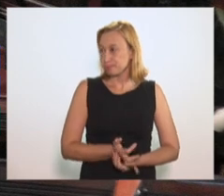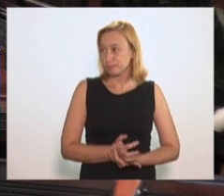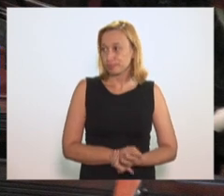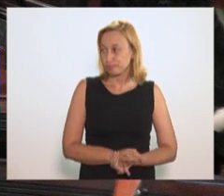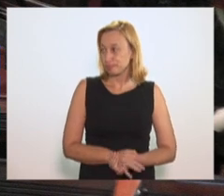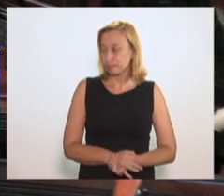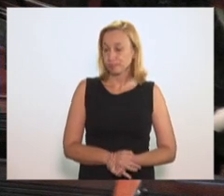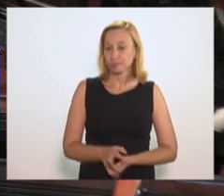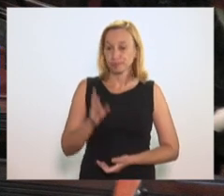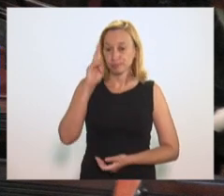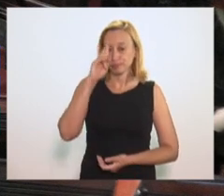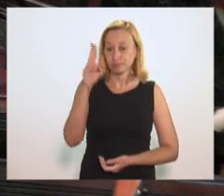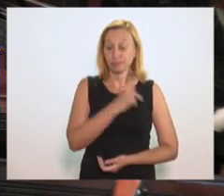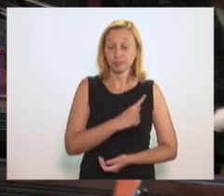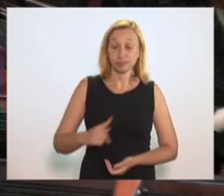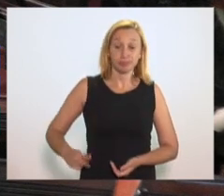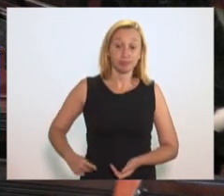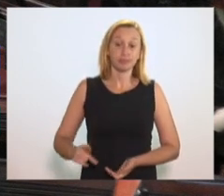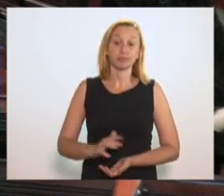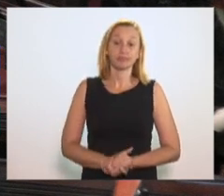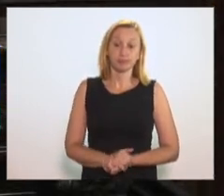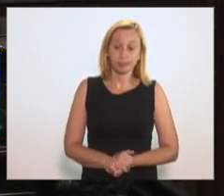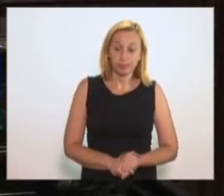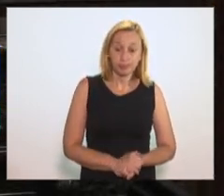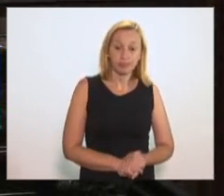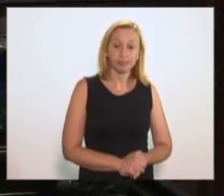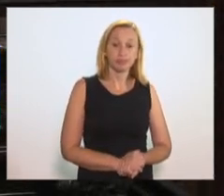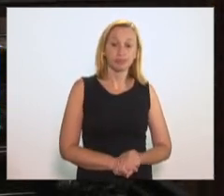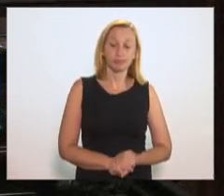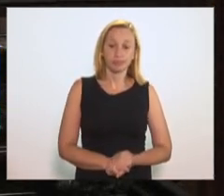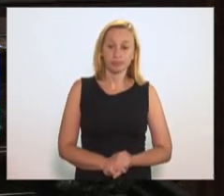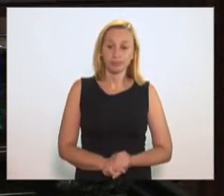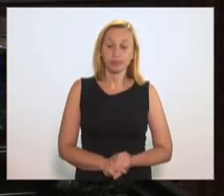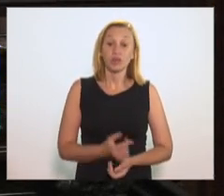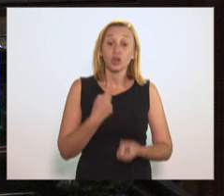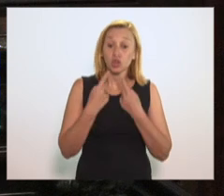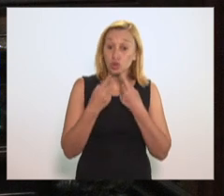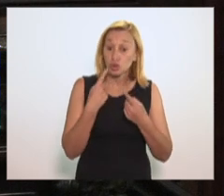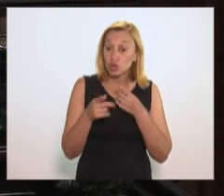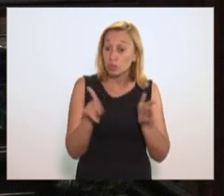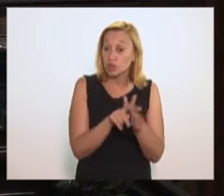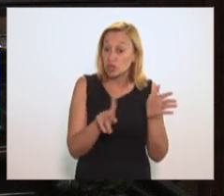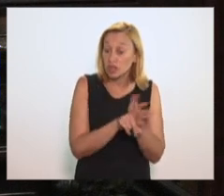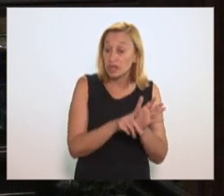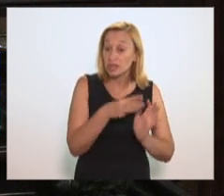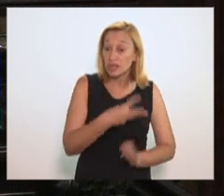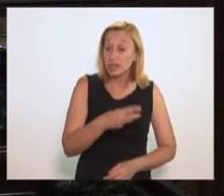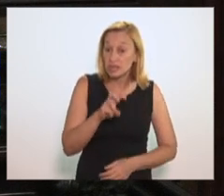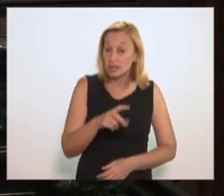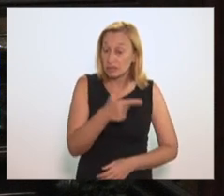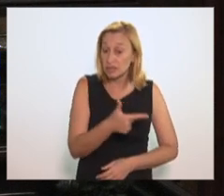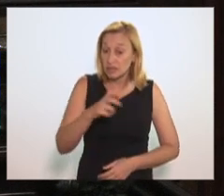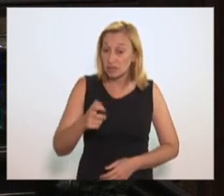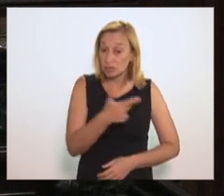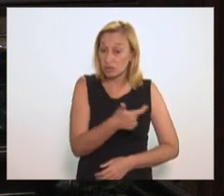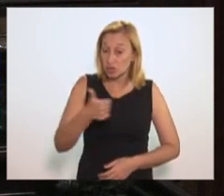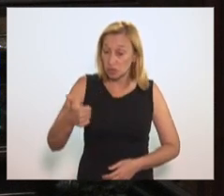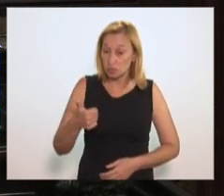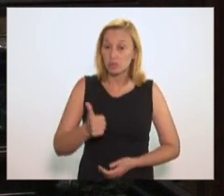senhor presidente deputados e deputadas quero discutir o projeto de lei 3535 de 2021